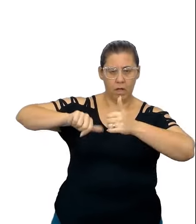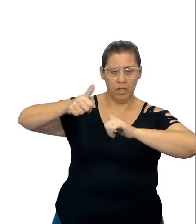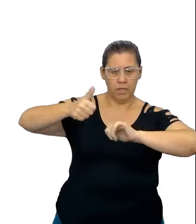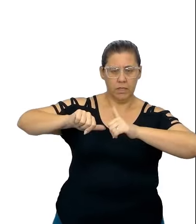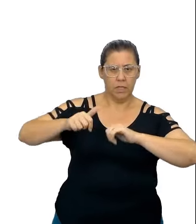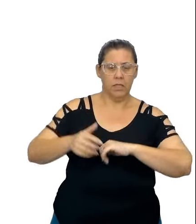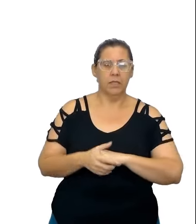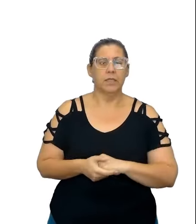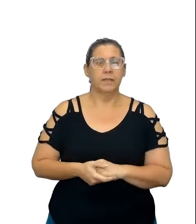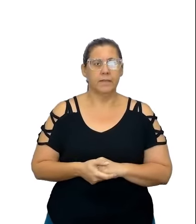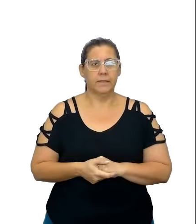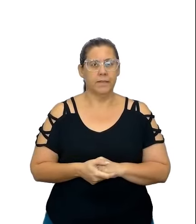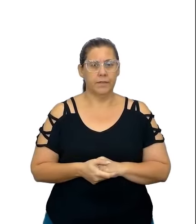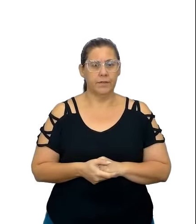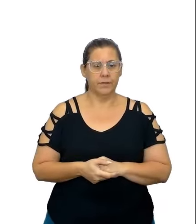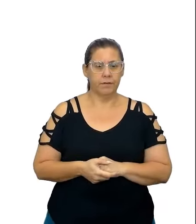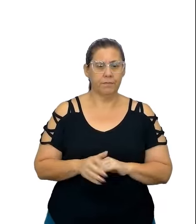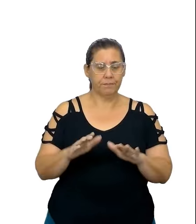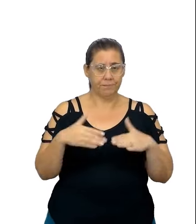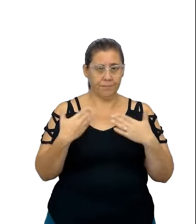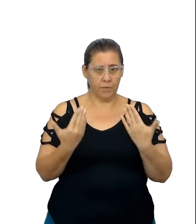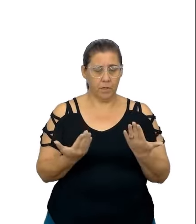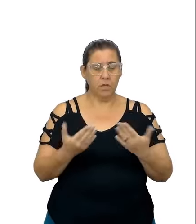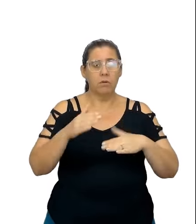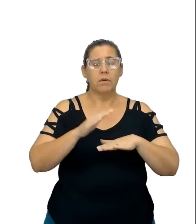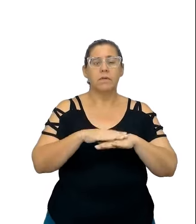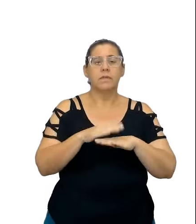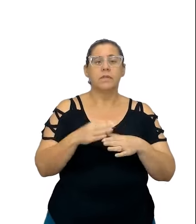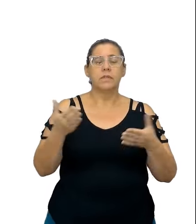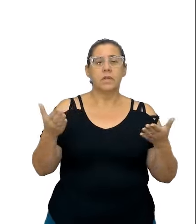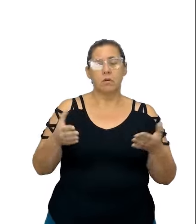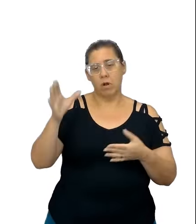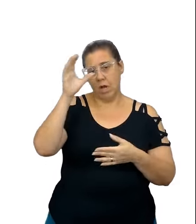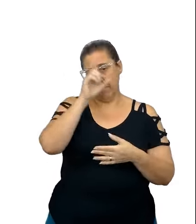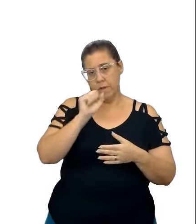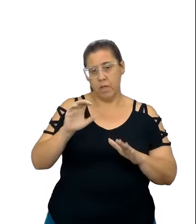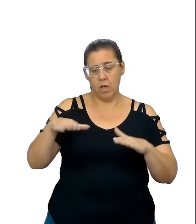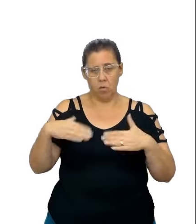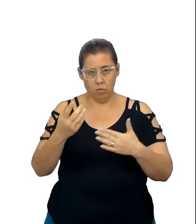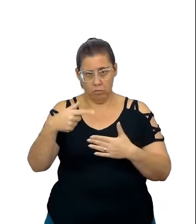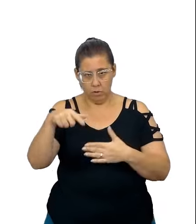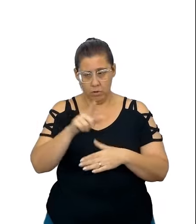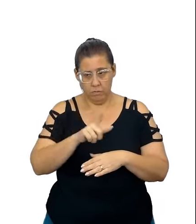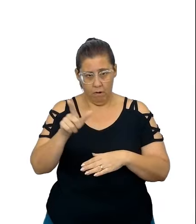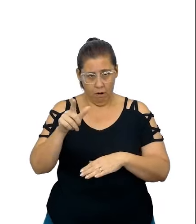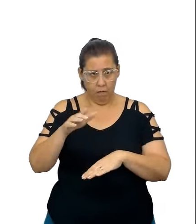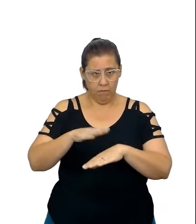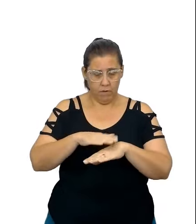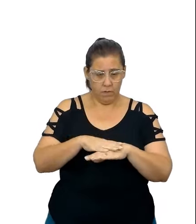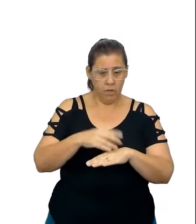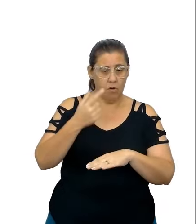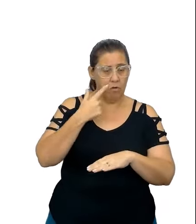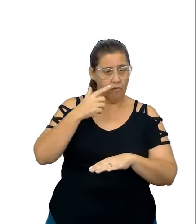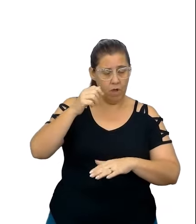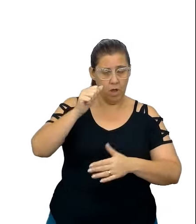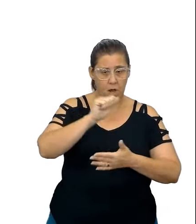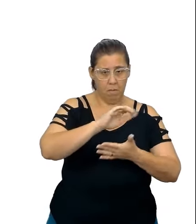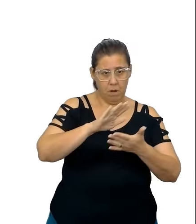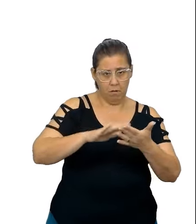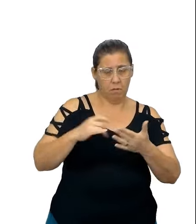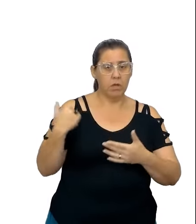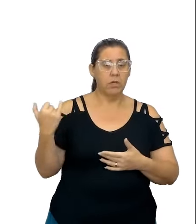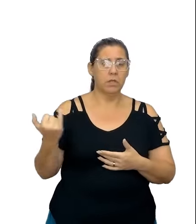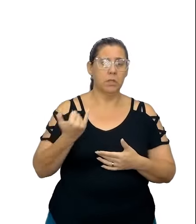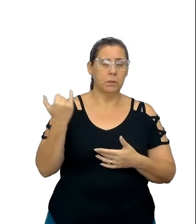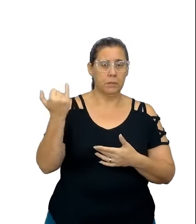memes. O que nós vamos ver nessa situação de aprendizagem quando vocês estiverem lá? Revelabilidade essencial e